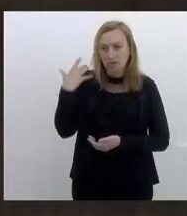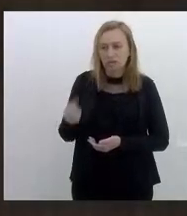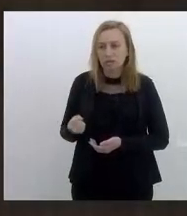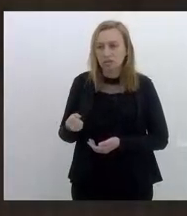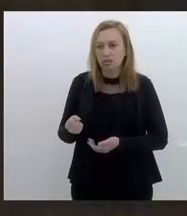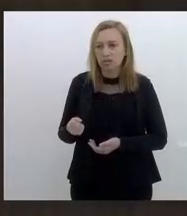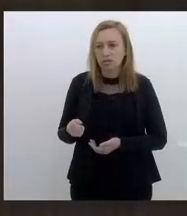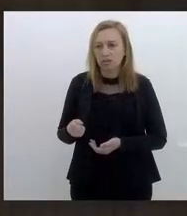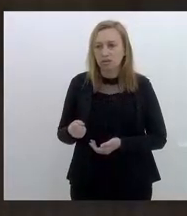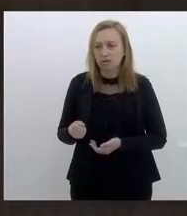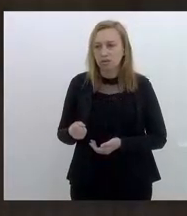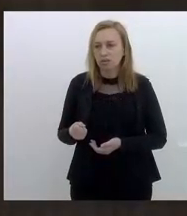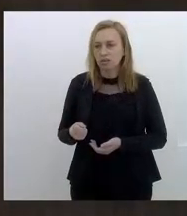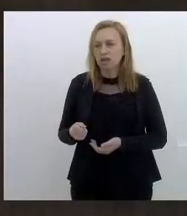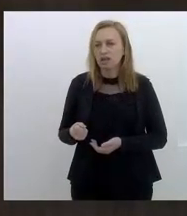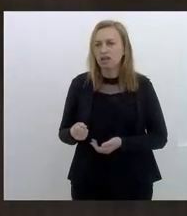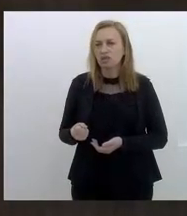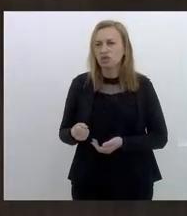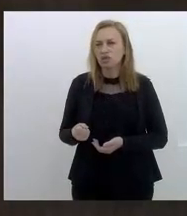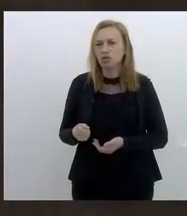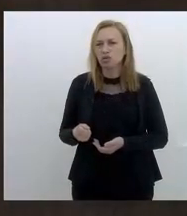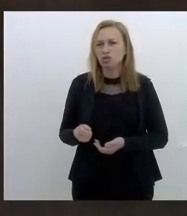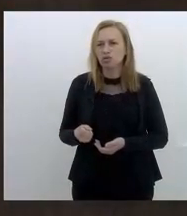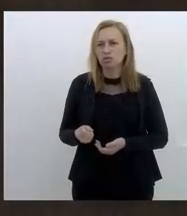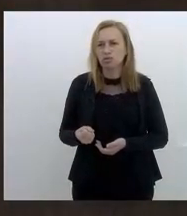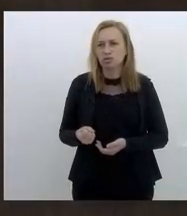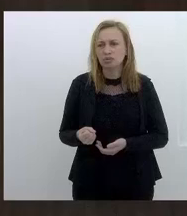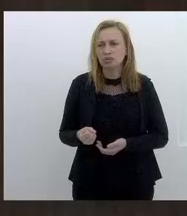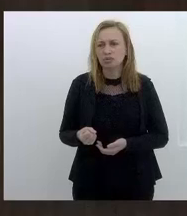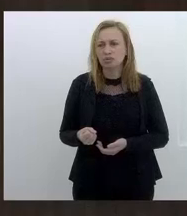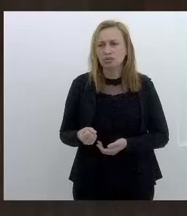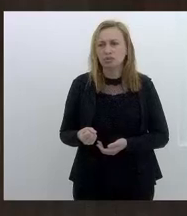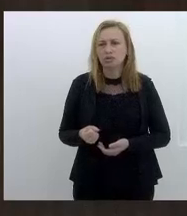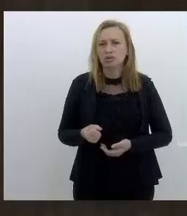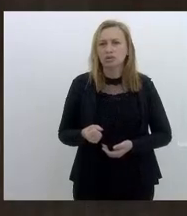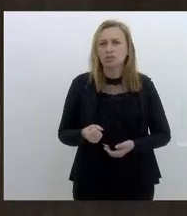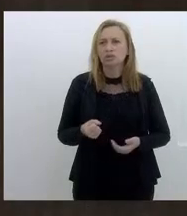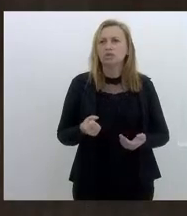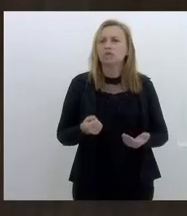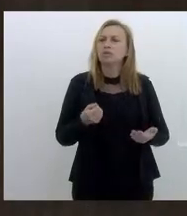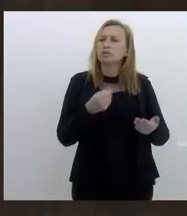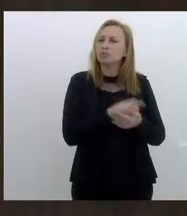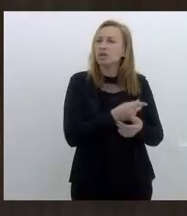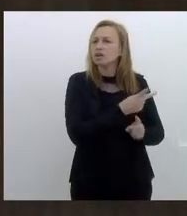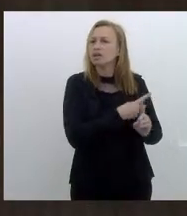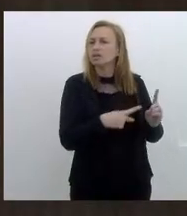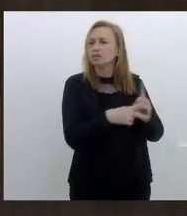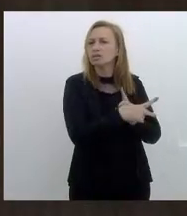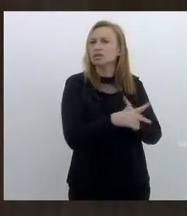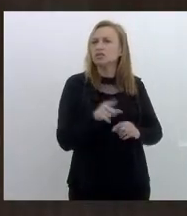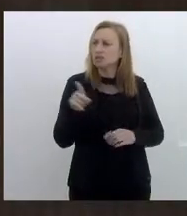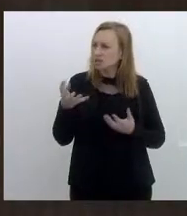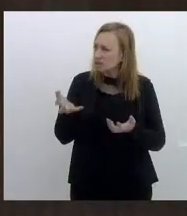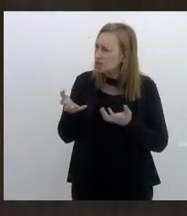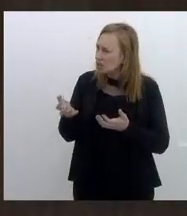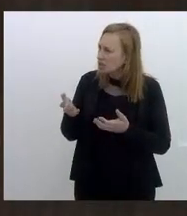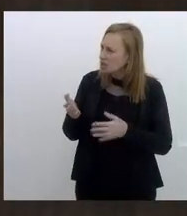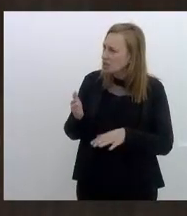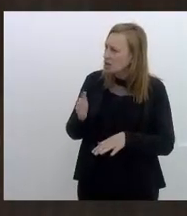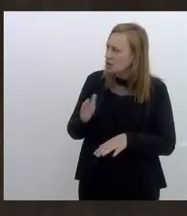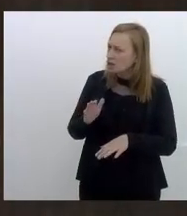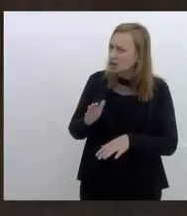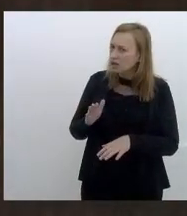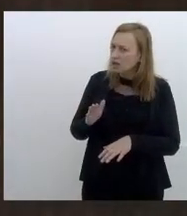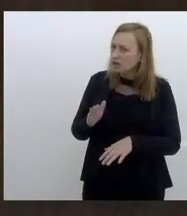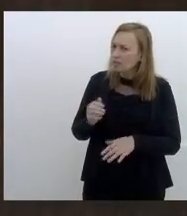não pagam os pensamentos e depois nós em excesso não paga nós pagamos contribuição e vocês ainda querem aumentar a